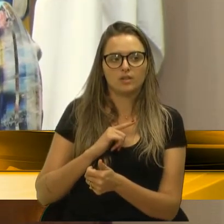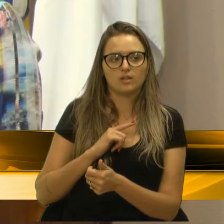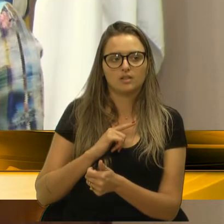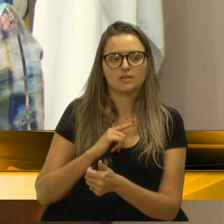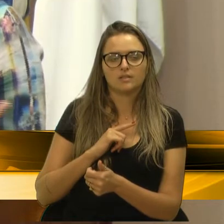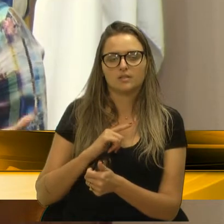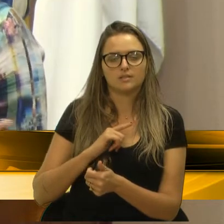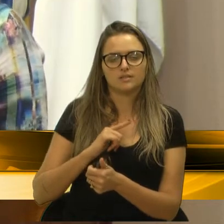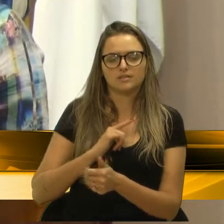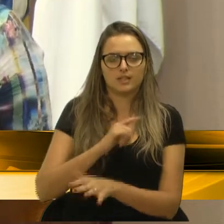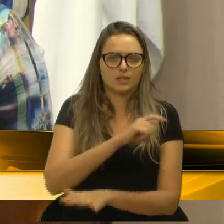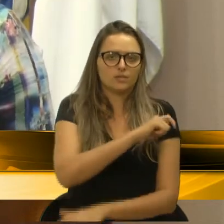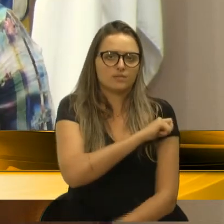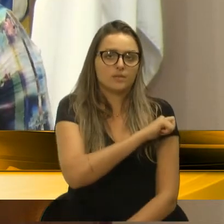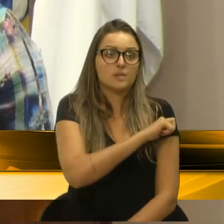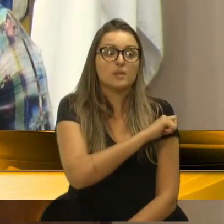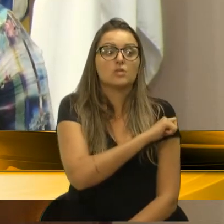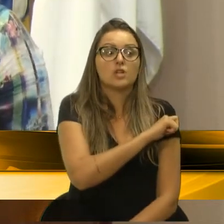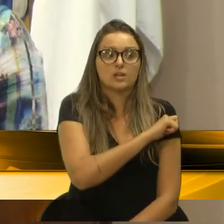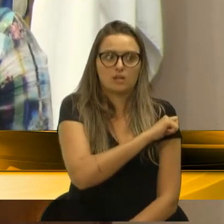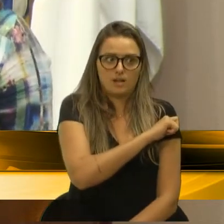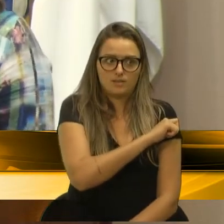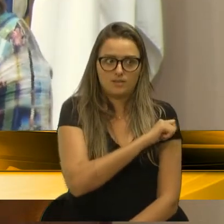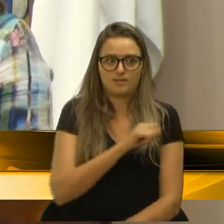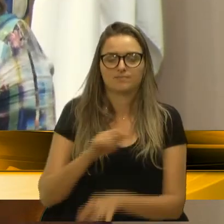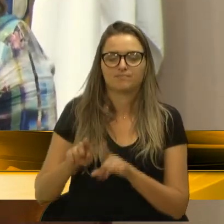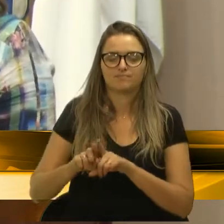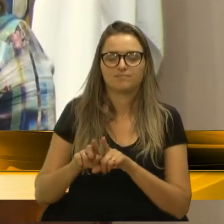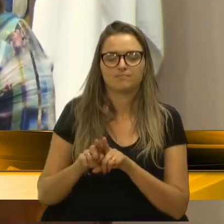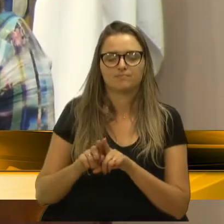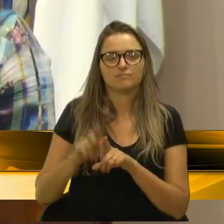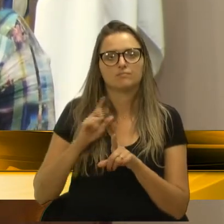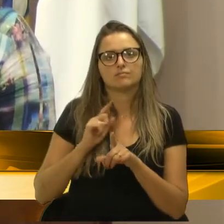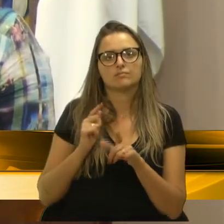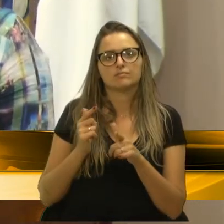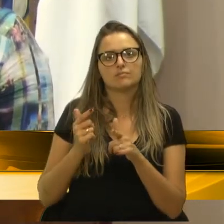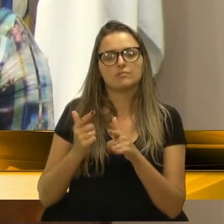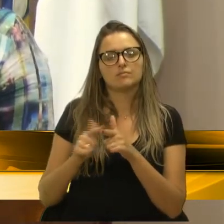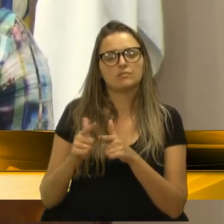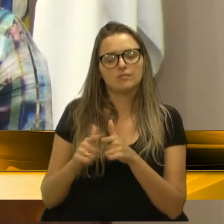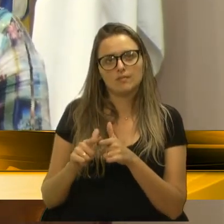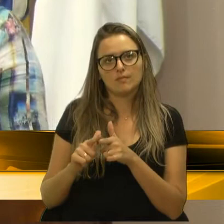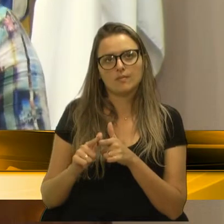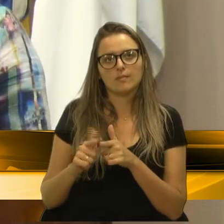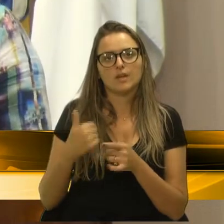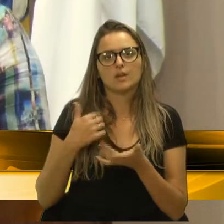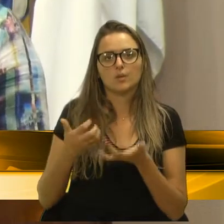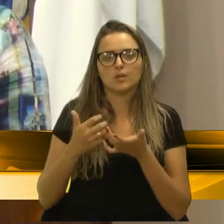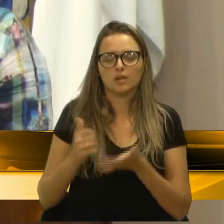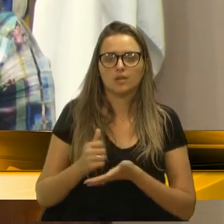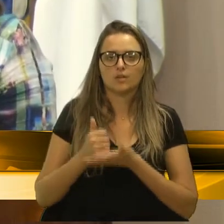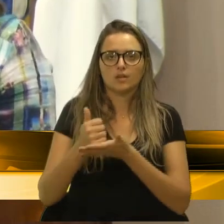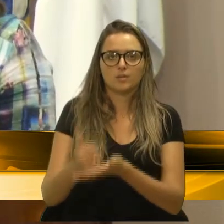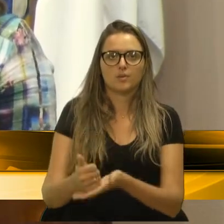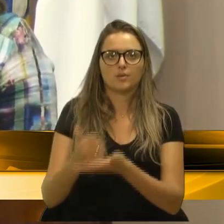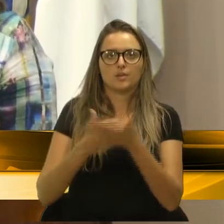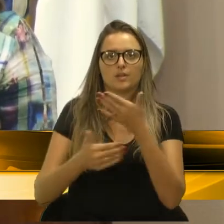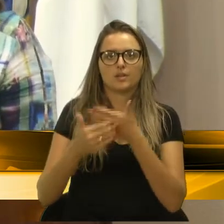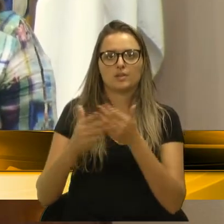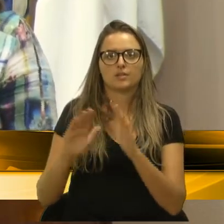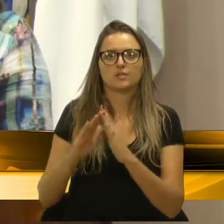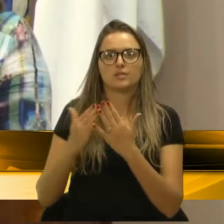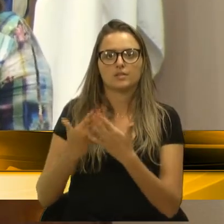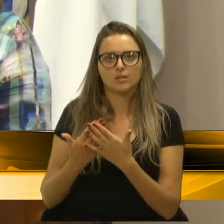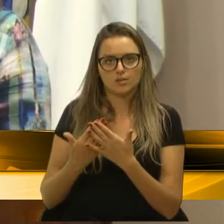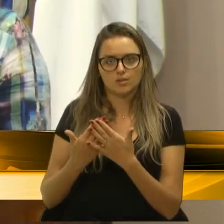aí os estudantes estão, então, nessa situação, a nossa comunidade está nessa situação. Então, quero dar aqui o meu apoio, né, às escolas. A